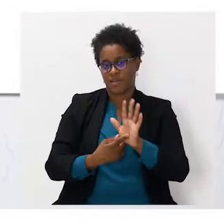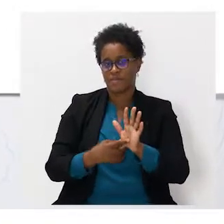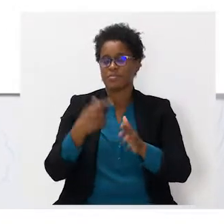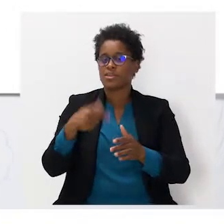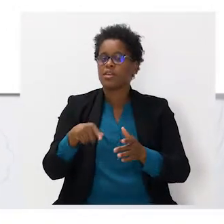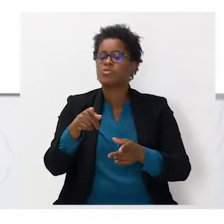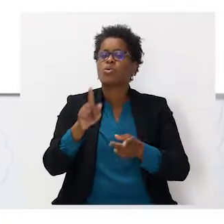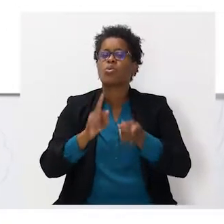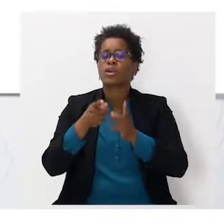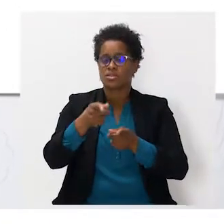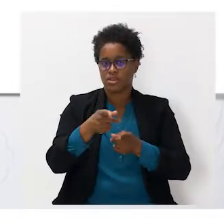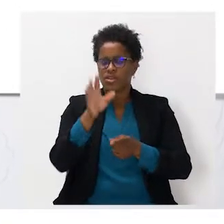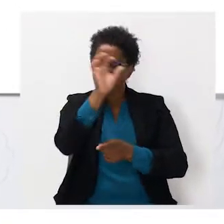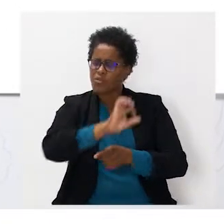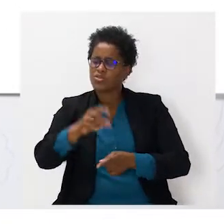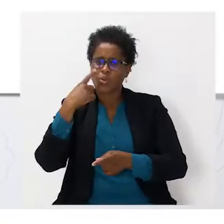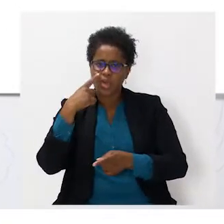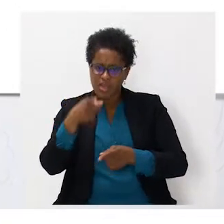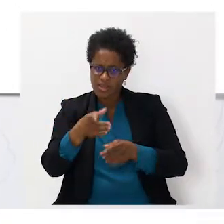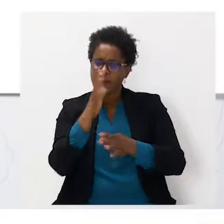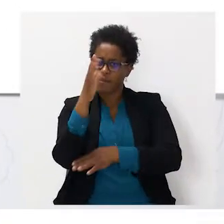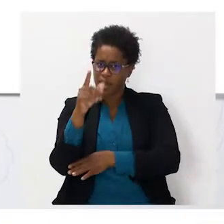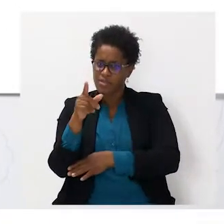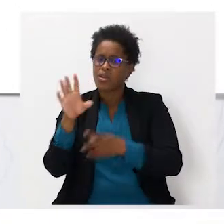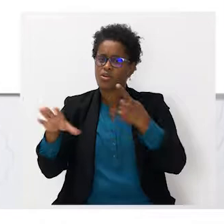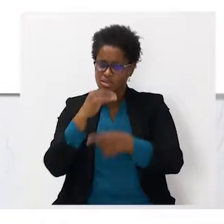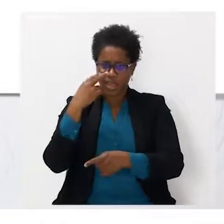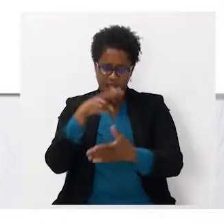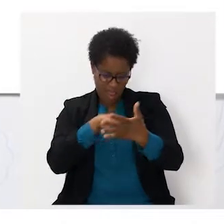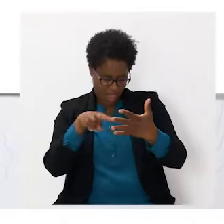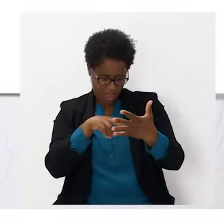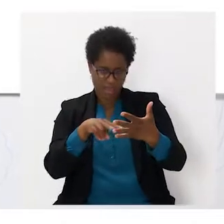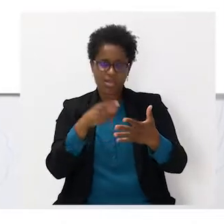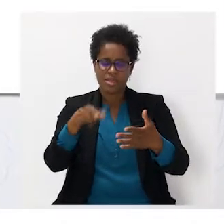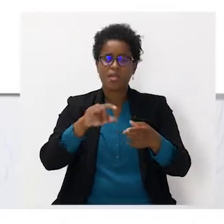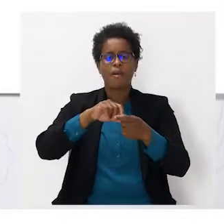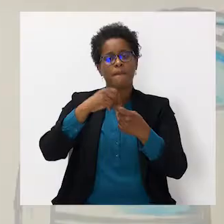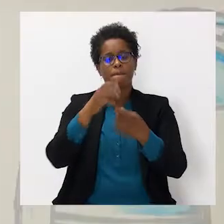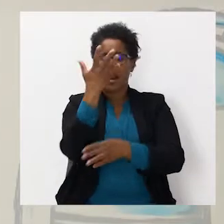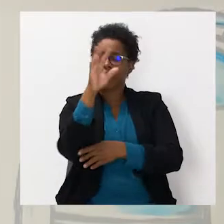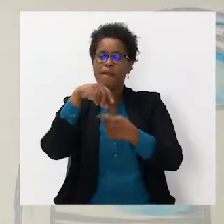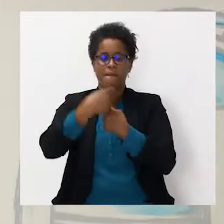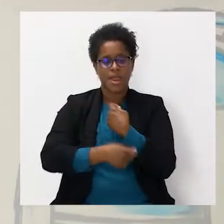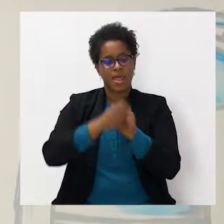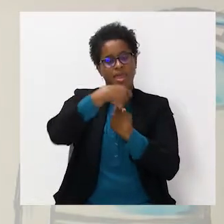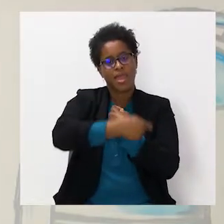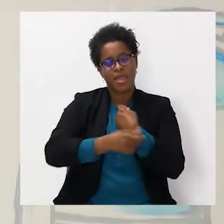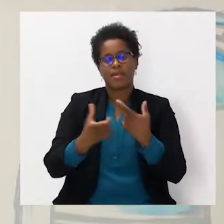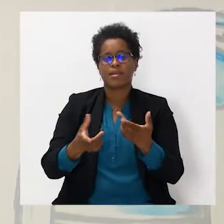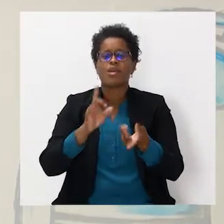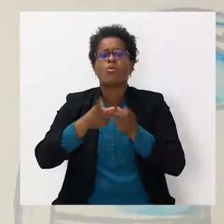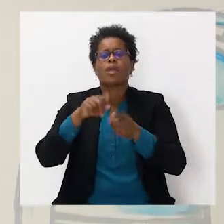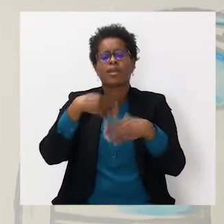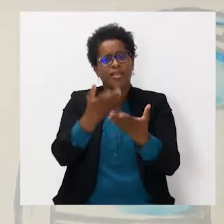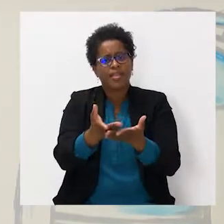que temos aqui? Vocês já conhecem esta planta? Se não, vocês conseguem ler. Temos bananeira. A bananeira, o que é que a